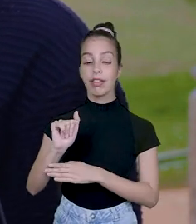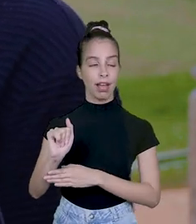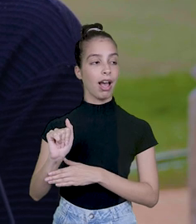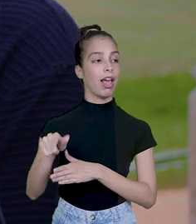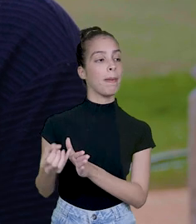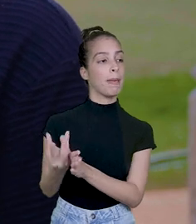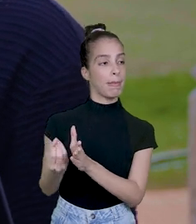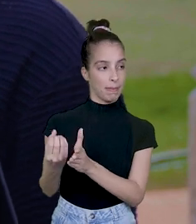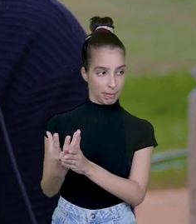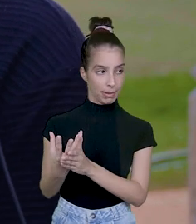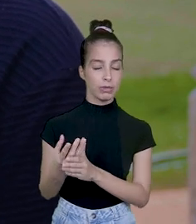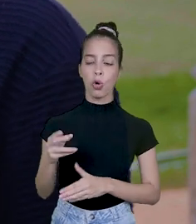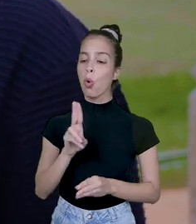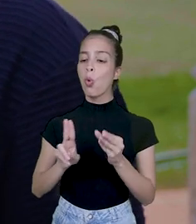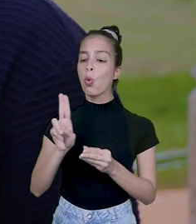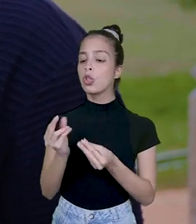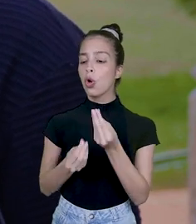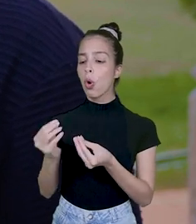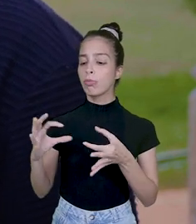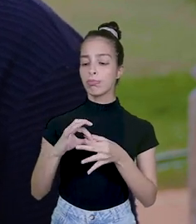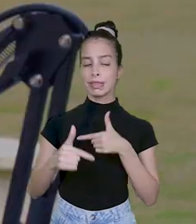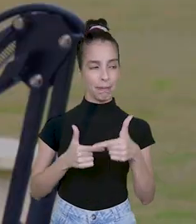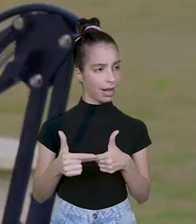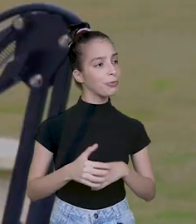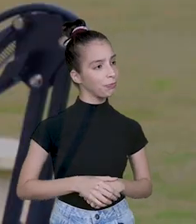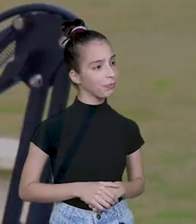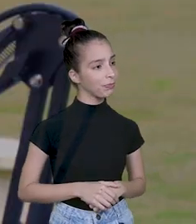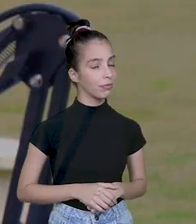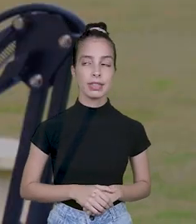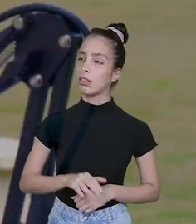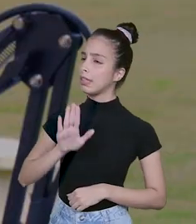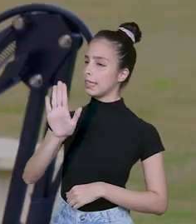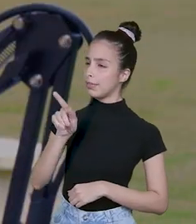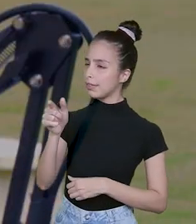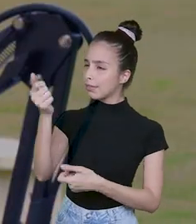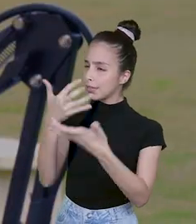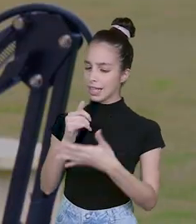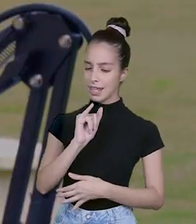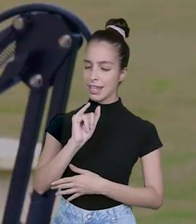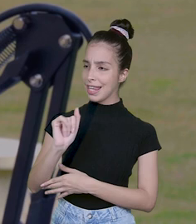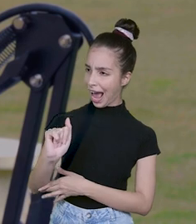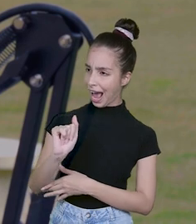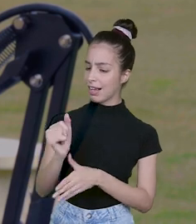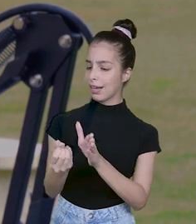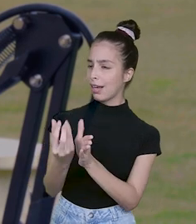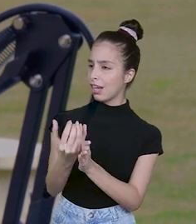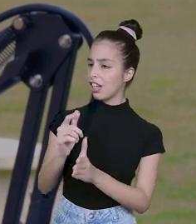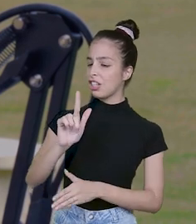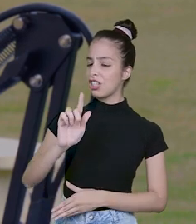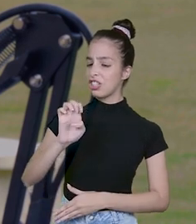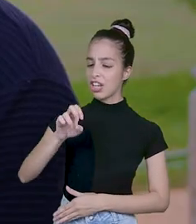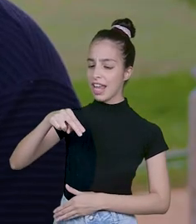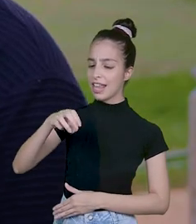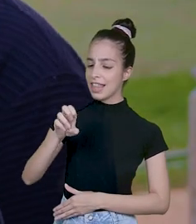como utilizar ela é utilizar esse tipo de tecnologia no ambiente de trabalho bacana você falou sobre inteligência generativa